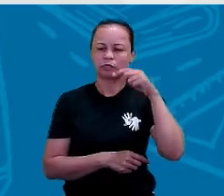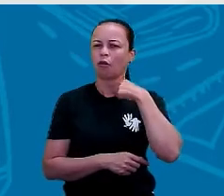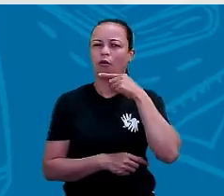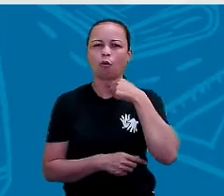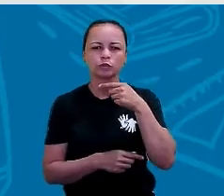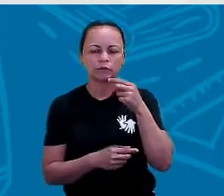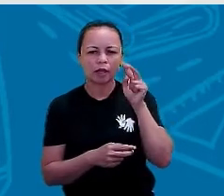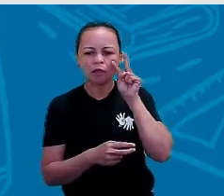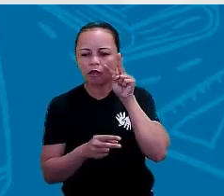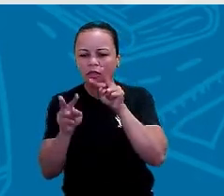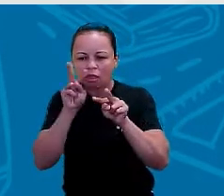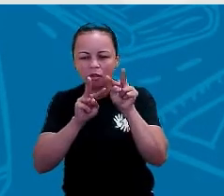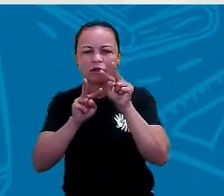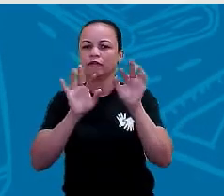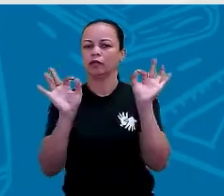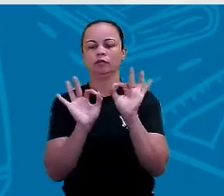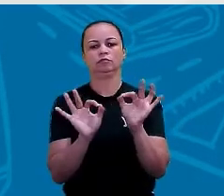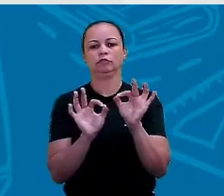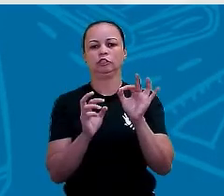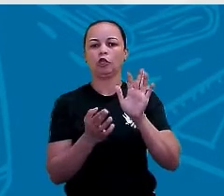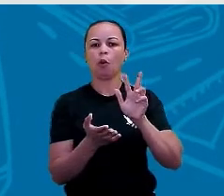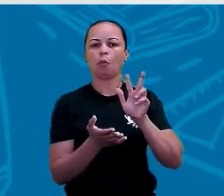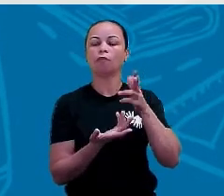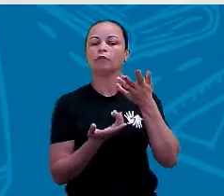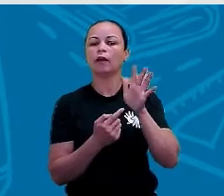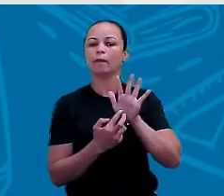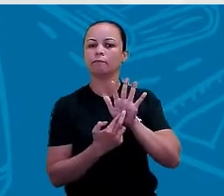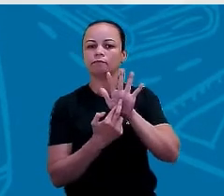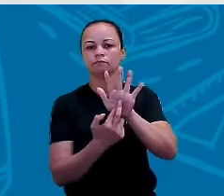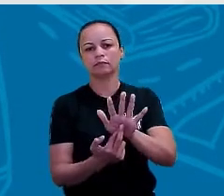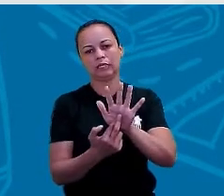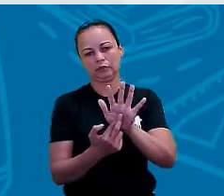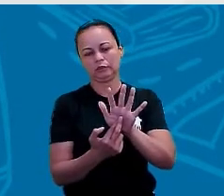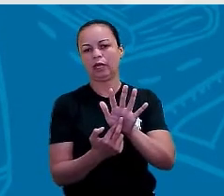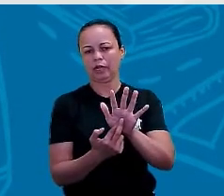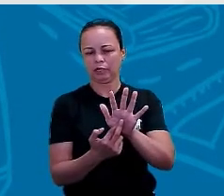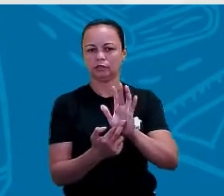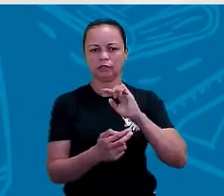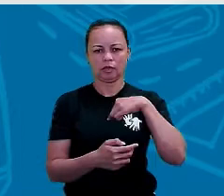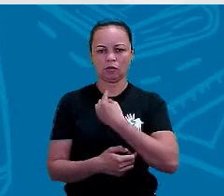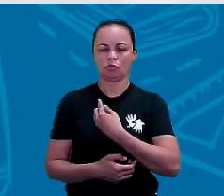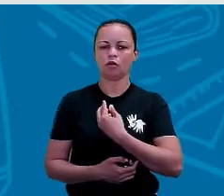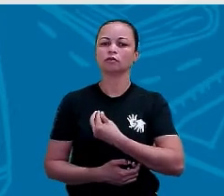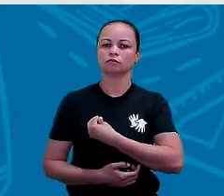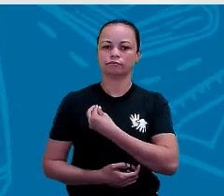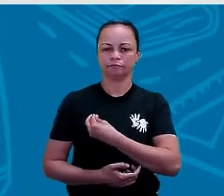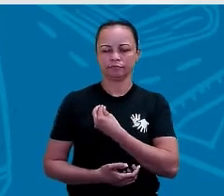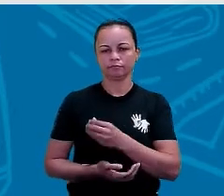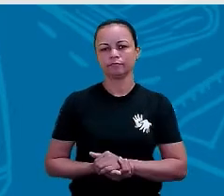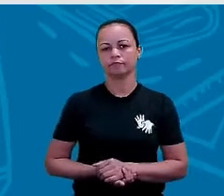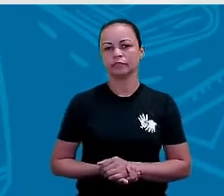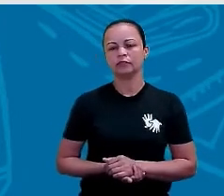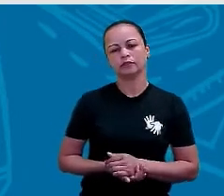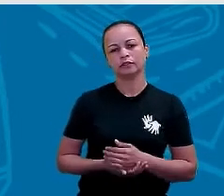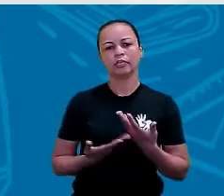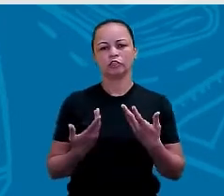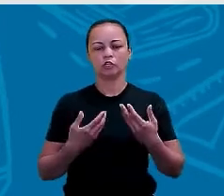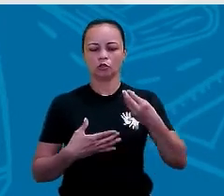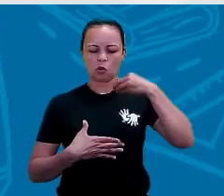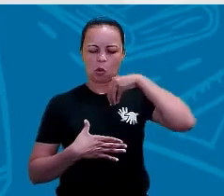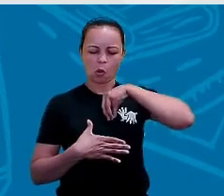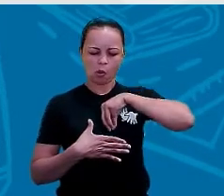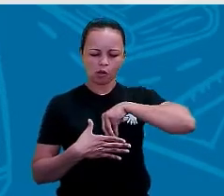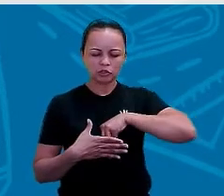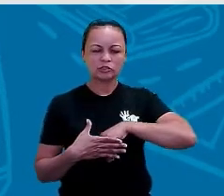conseguia enxergá-los, eles estão presentes, muito presentes na nossa vida, né? Seja no nosso intestino do